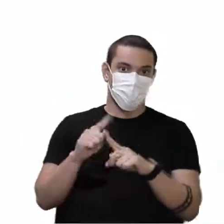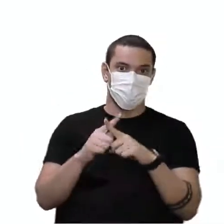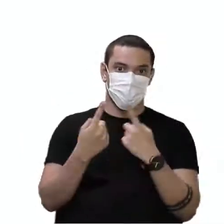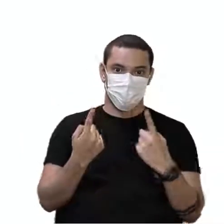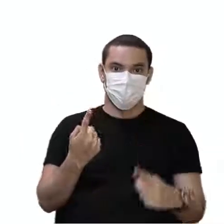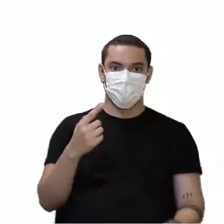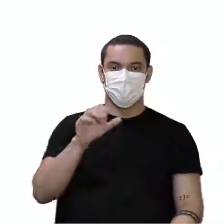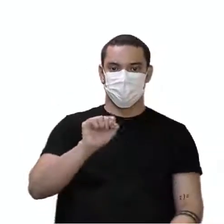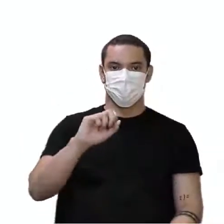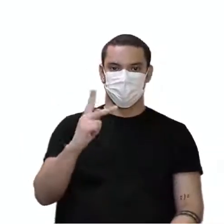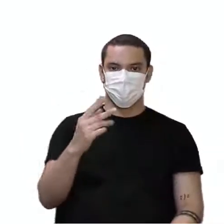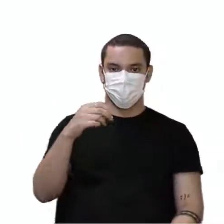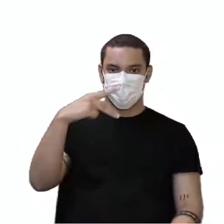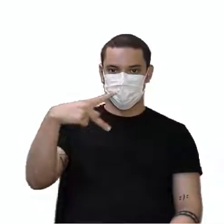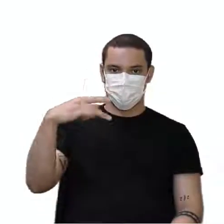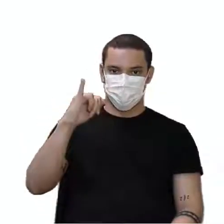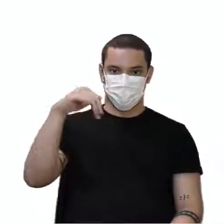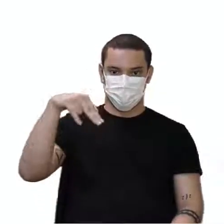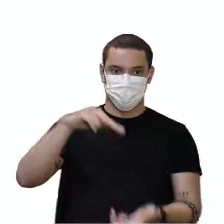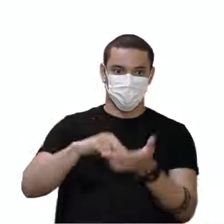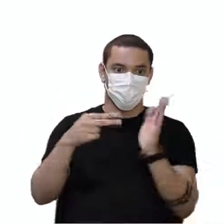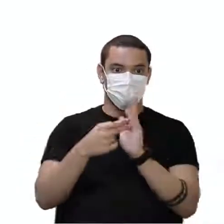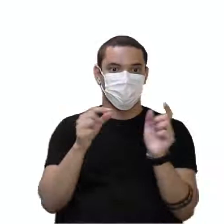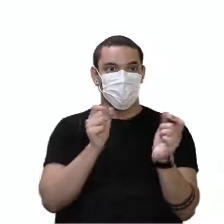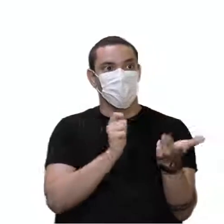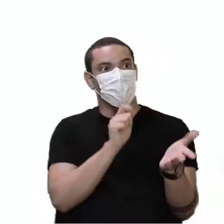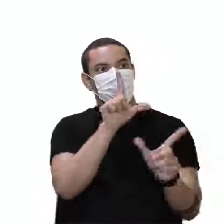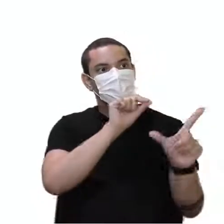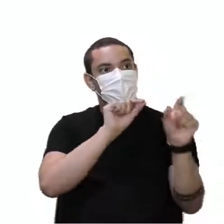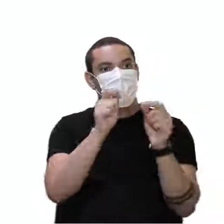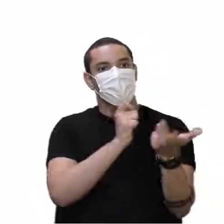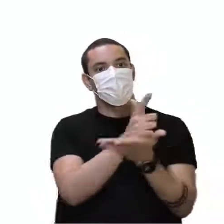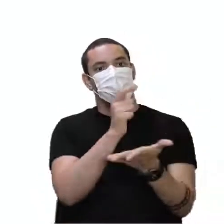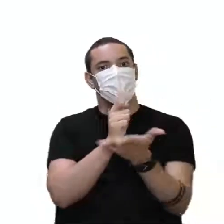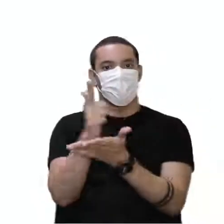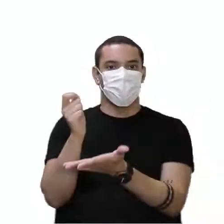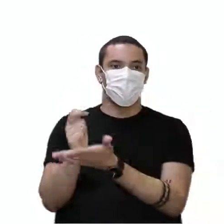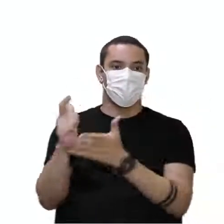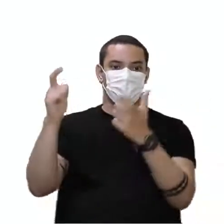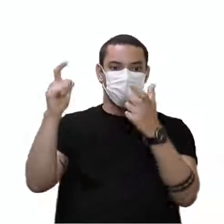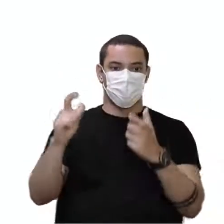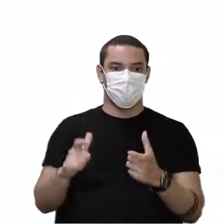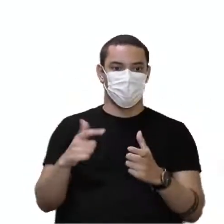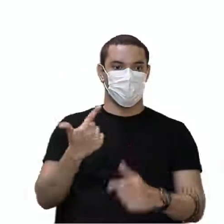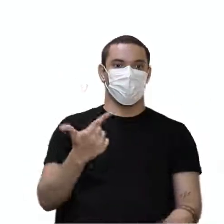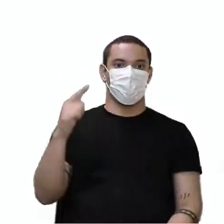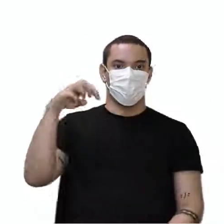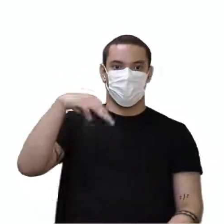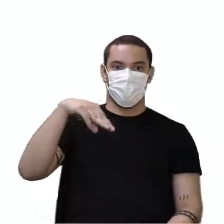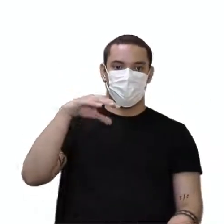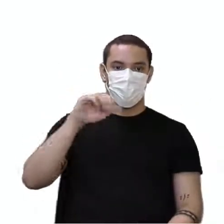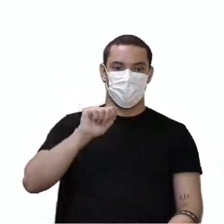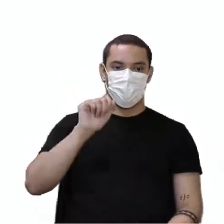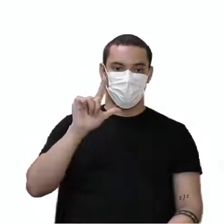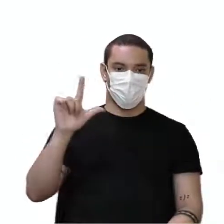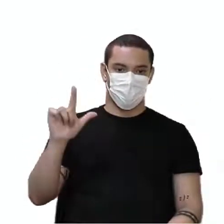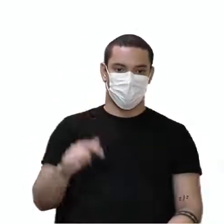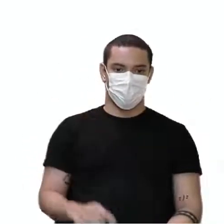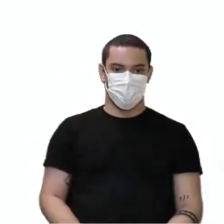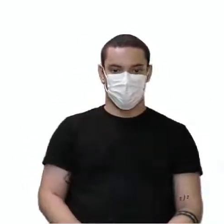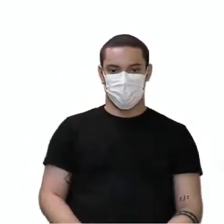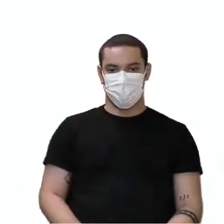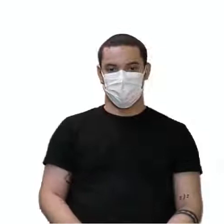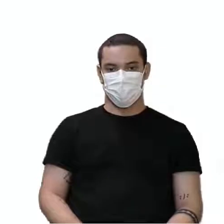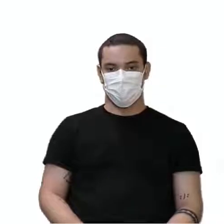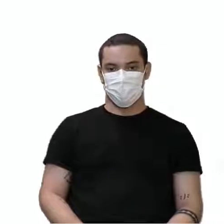shopping é o ato de fazer compras. No caso, o lugar mesmo, eles chamam de mall center, certo? Então seria assim,